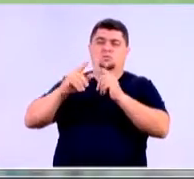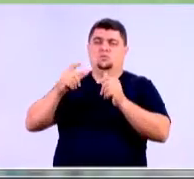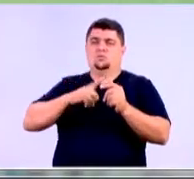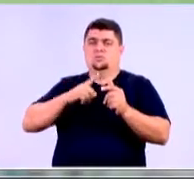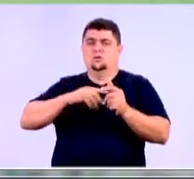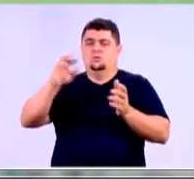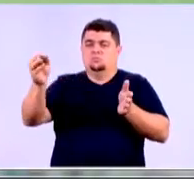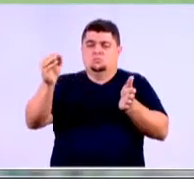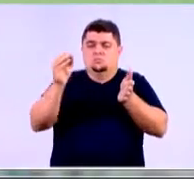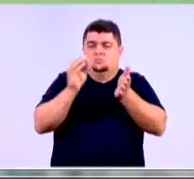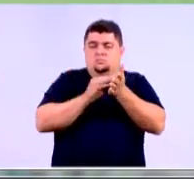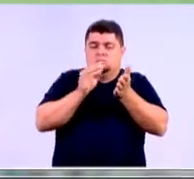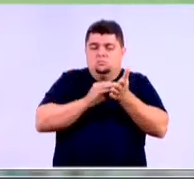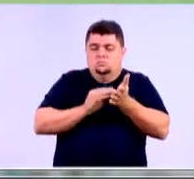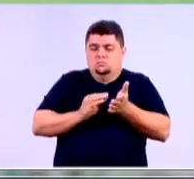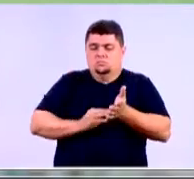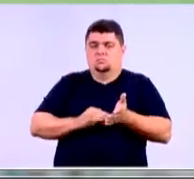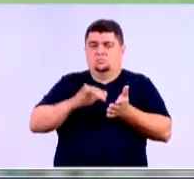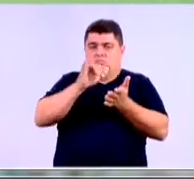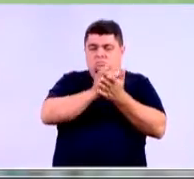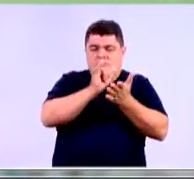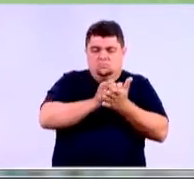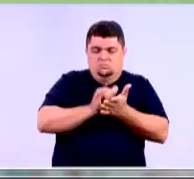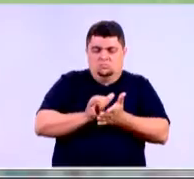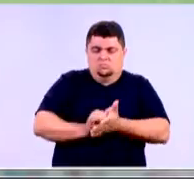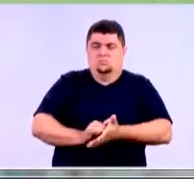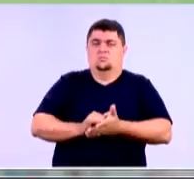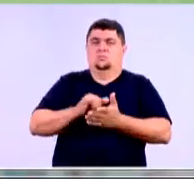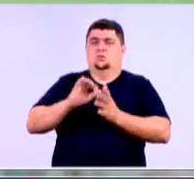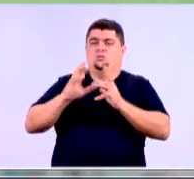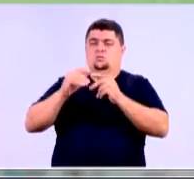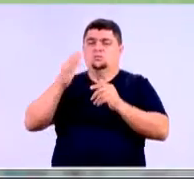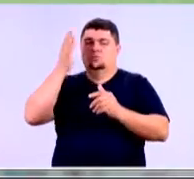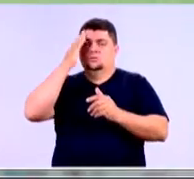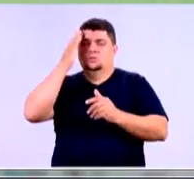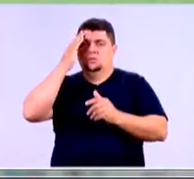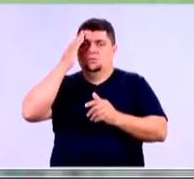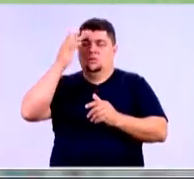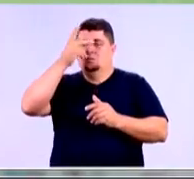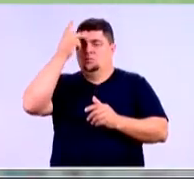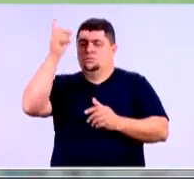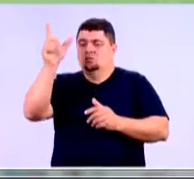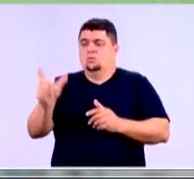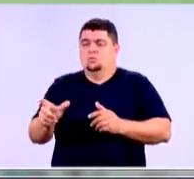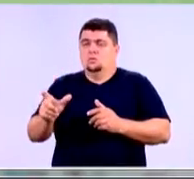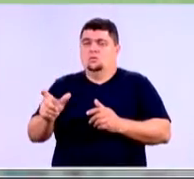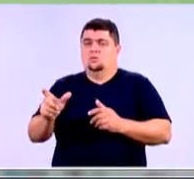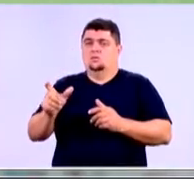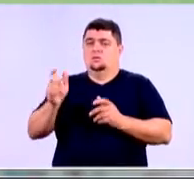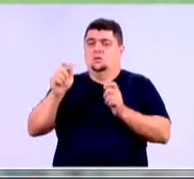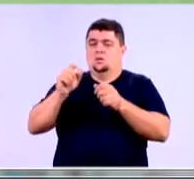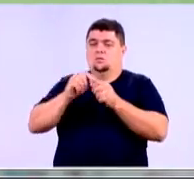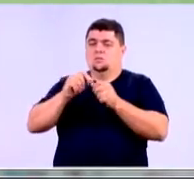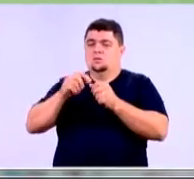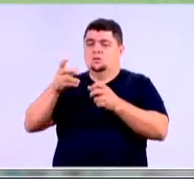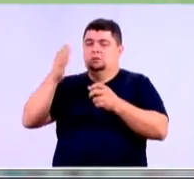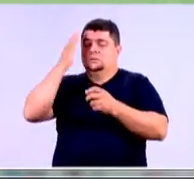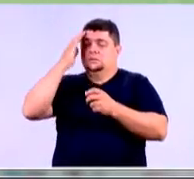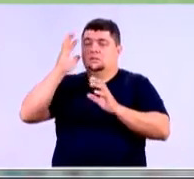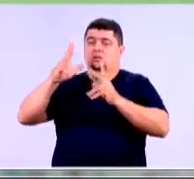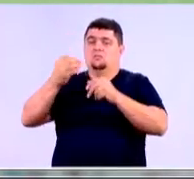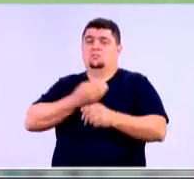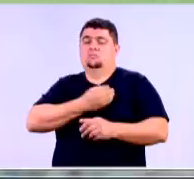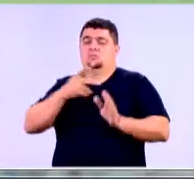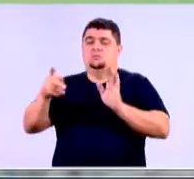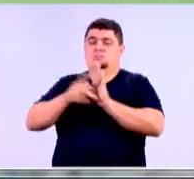anotadas informações necessárias para a avaliação dos clientes no intuito de formar um conceito a respeito da capacidade e condição